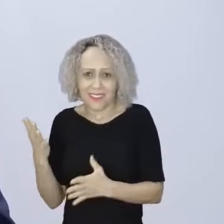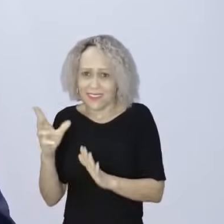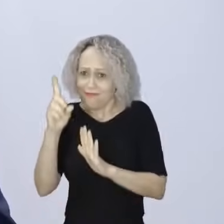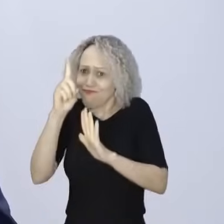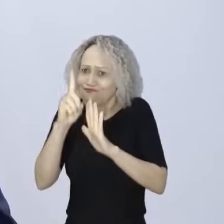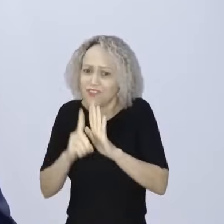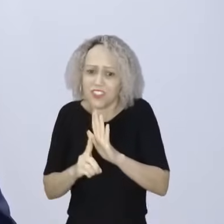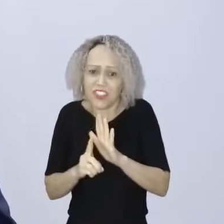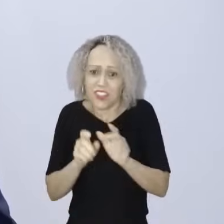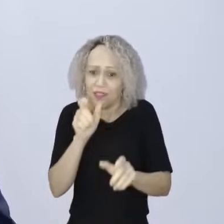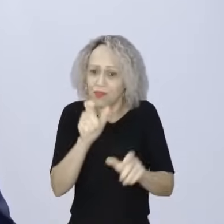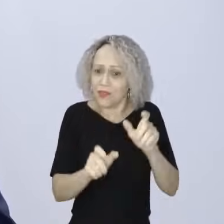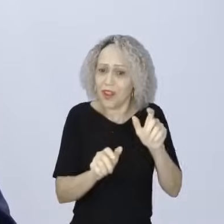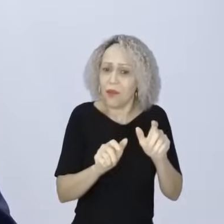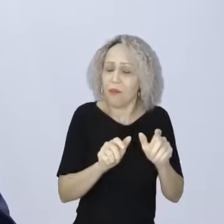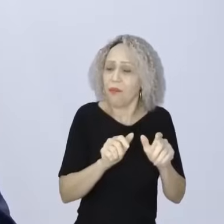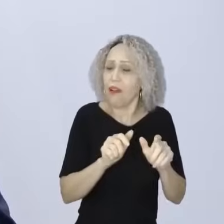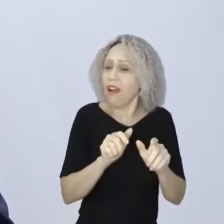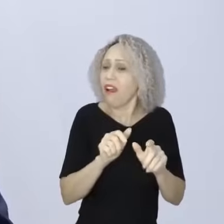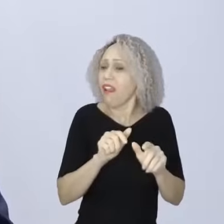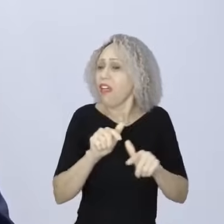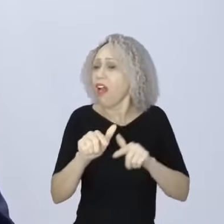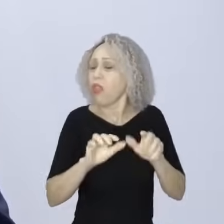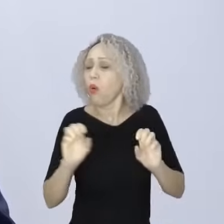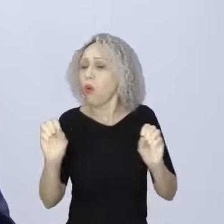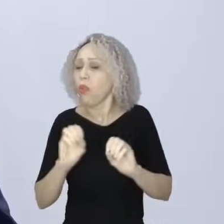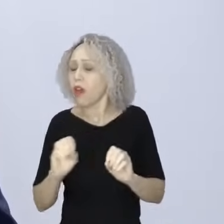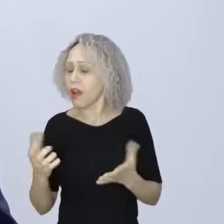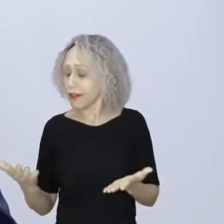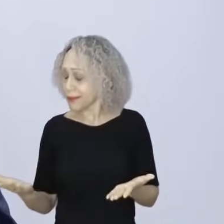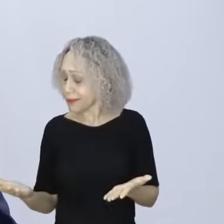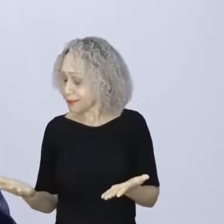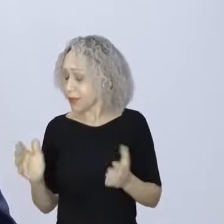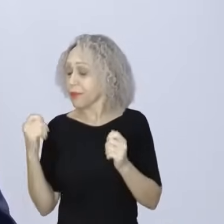para estabelecer regras de direito dos trabalhadores, né?